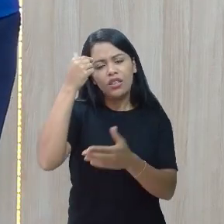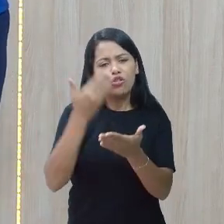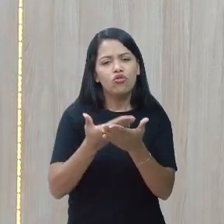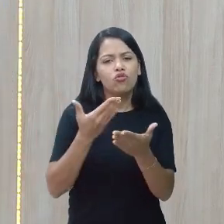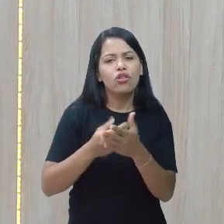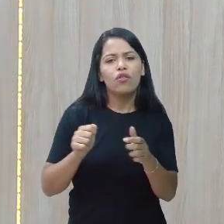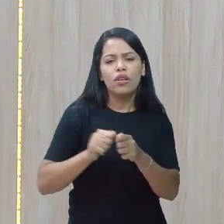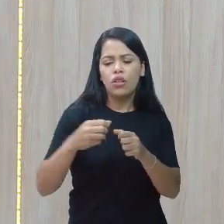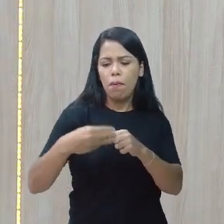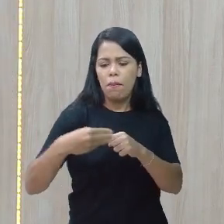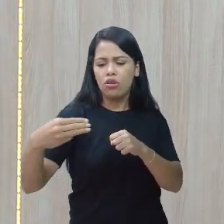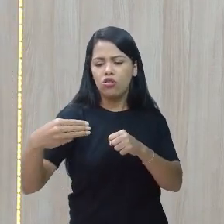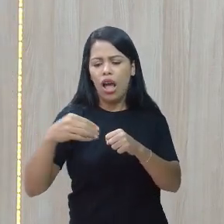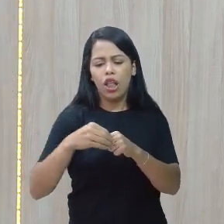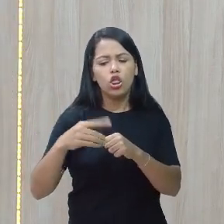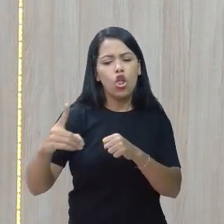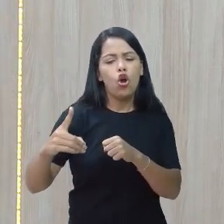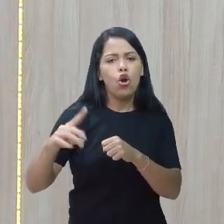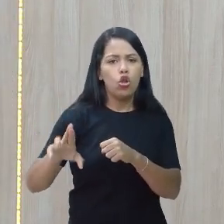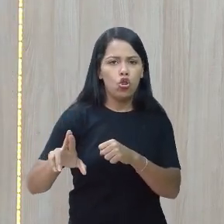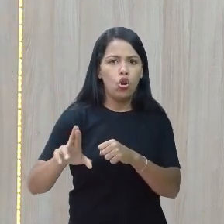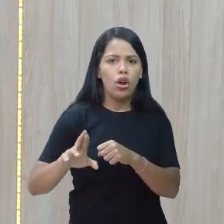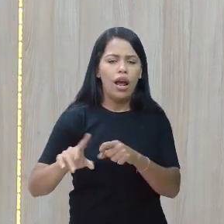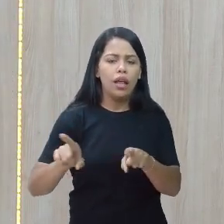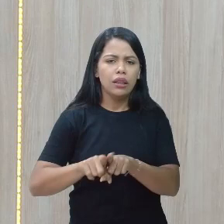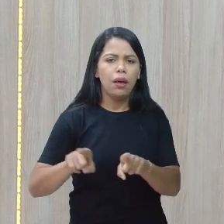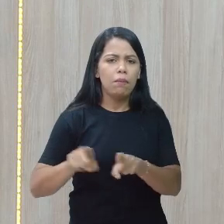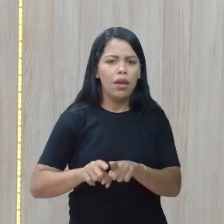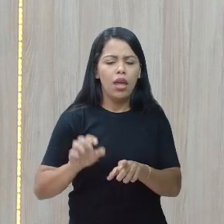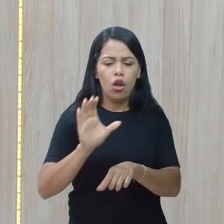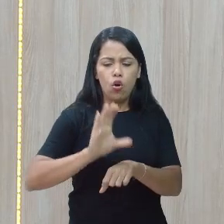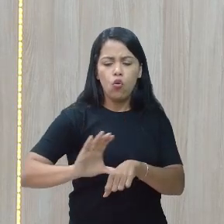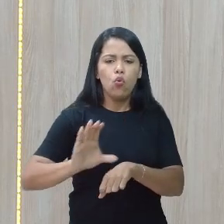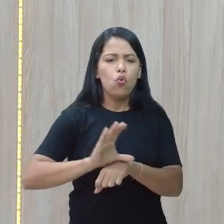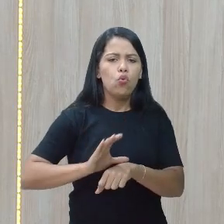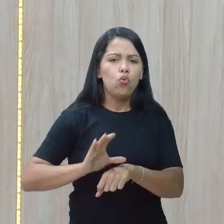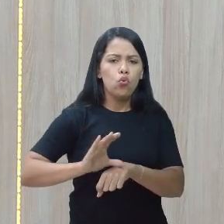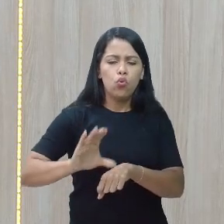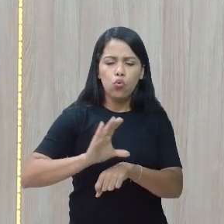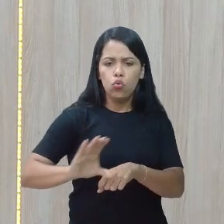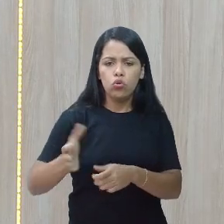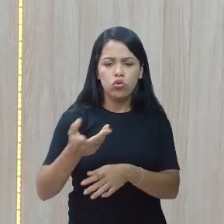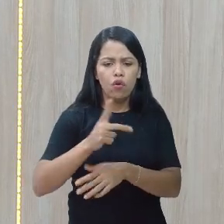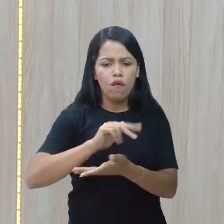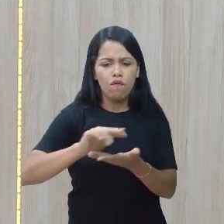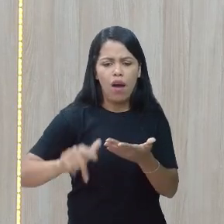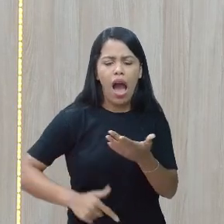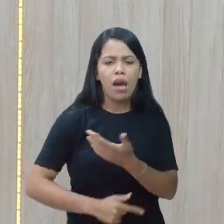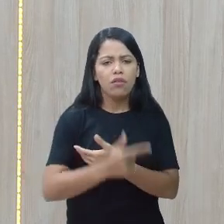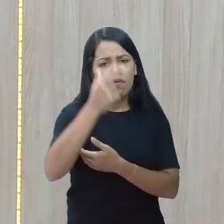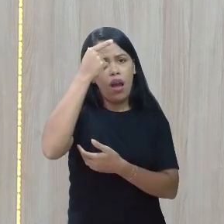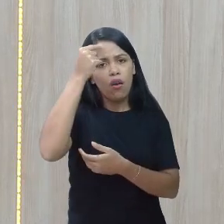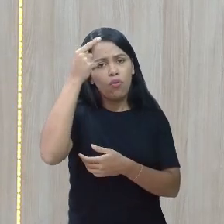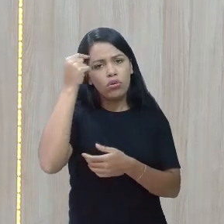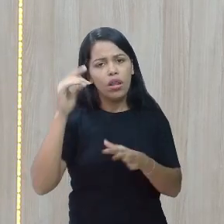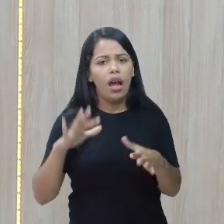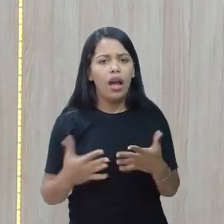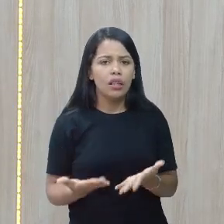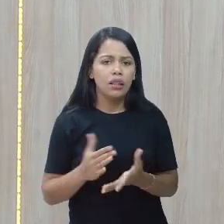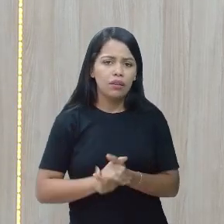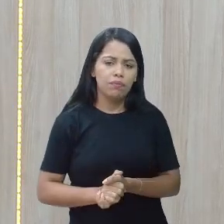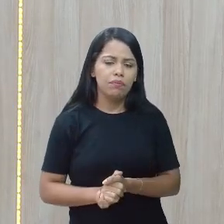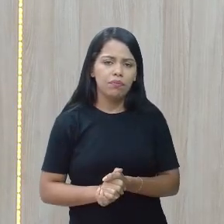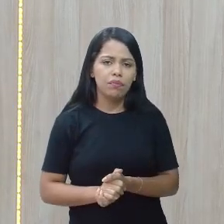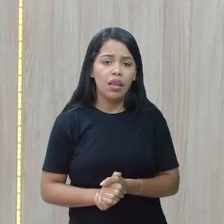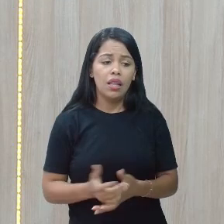mestrado, doutorado, cursos de graduação nas diversas áreas, porque preservar a cultura deles não significa